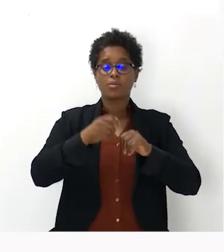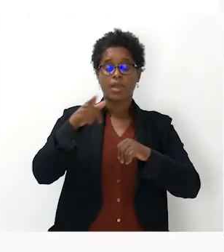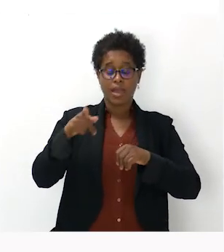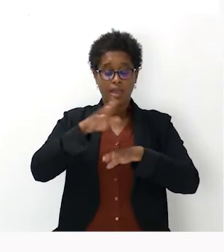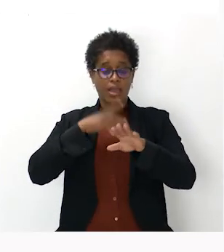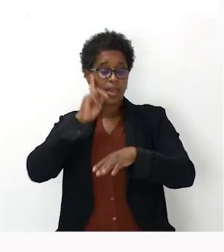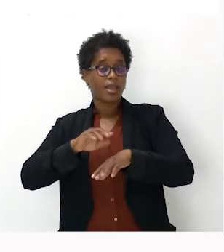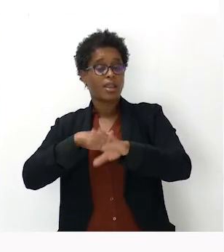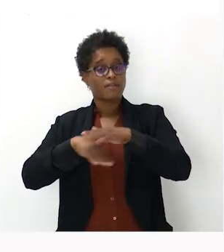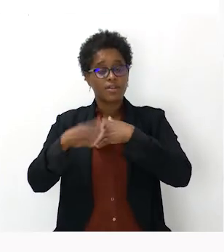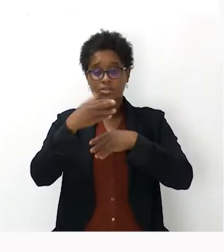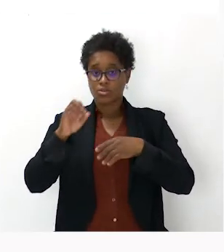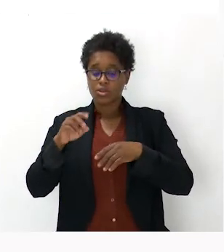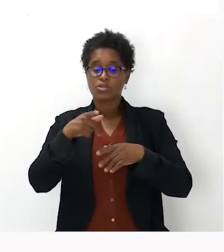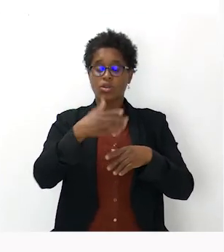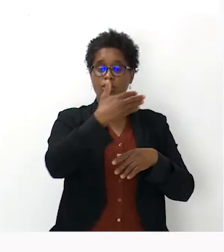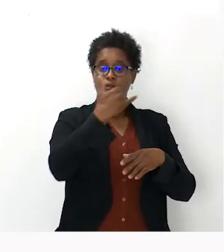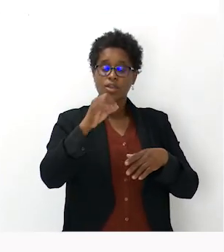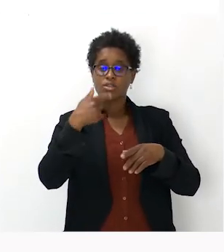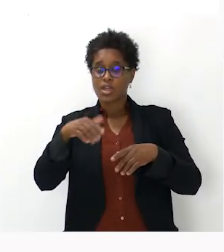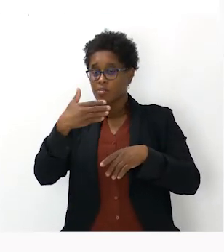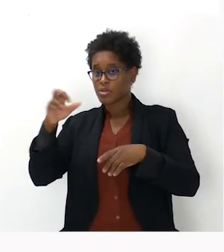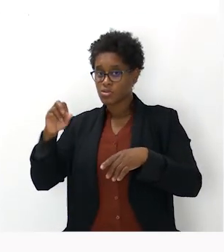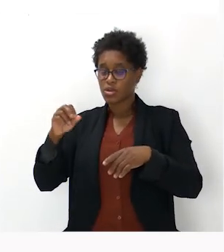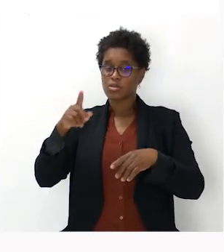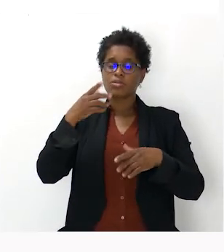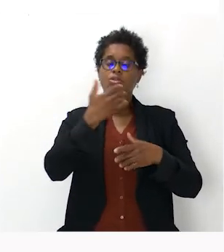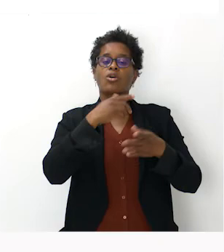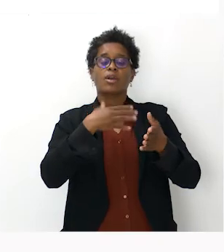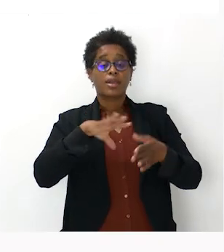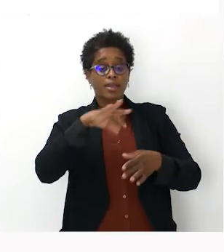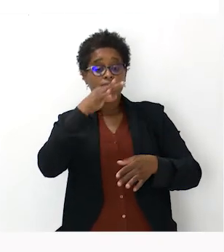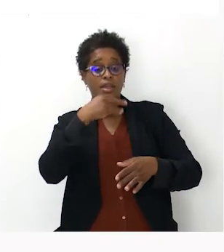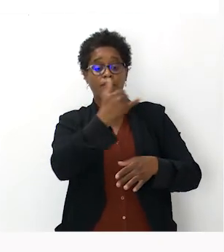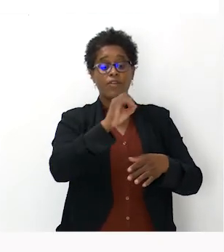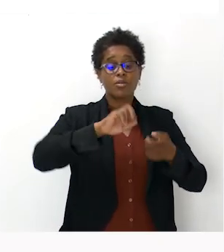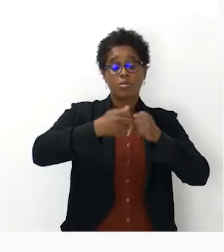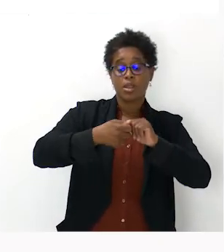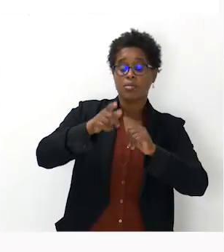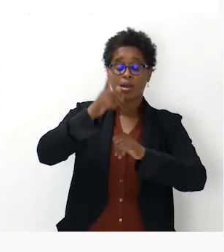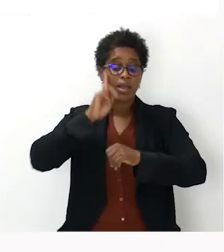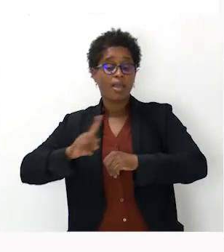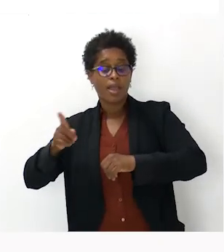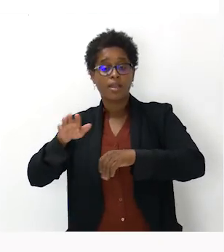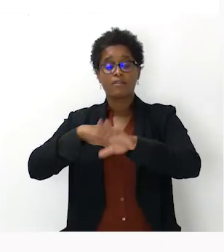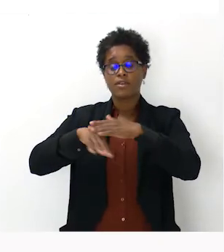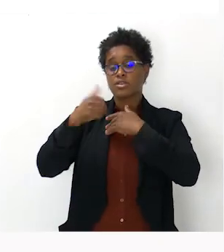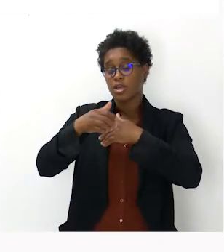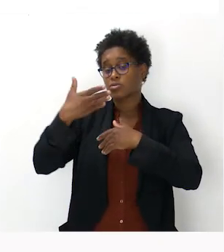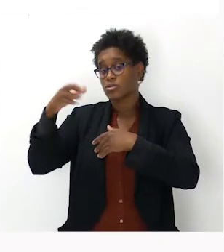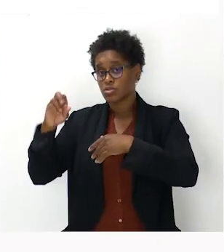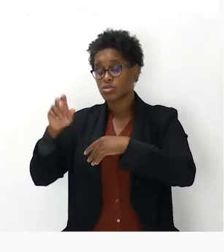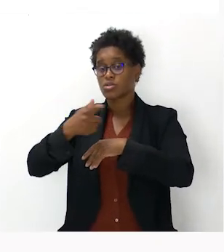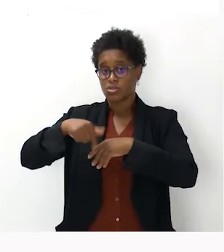para 18, quer dizer, 20 problemas, ela acertou 18. Nós podemos dividir tanto o